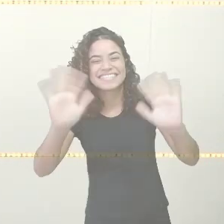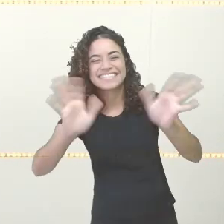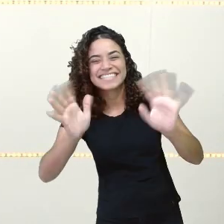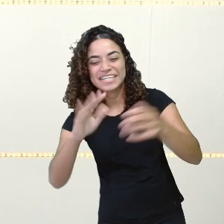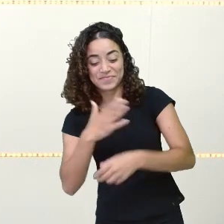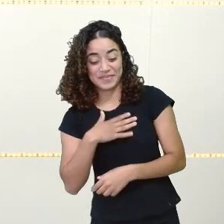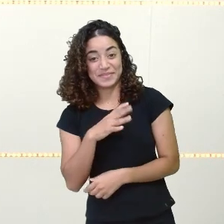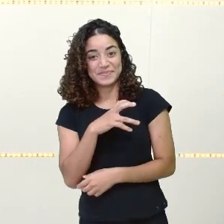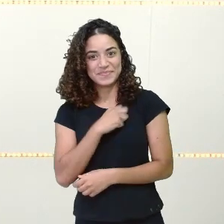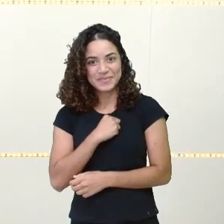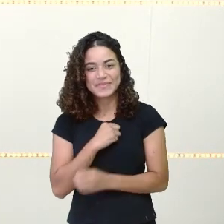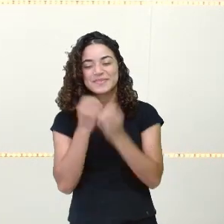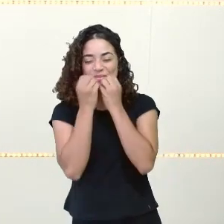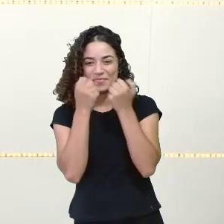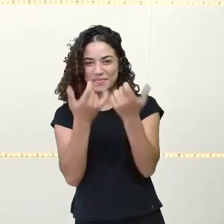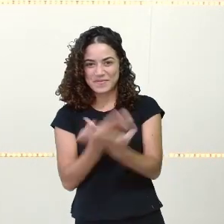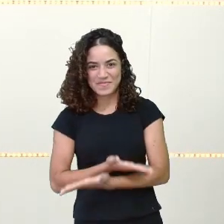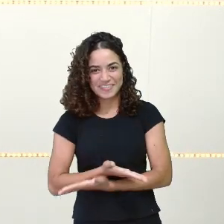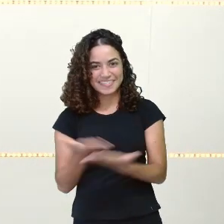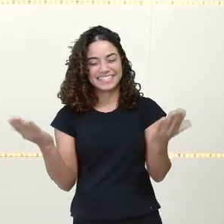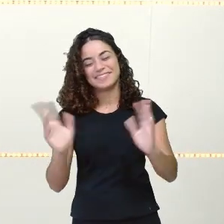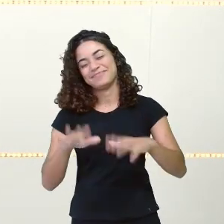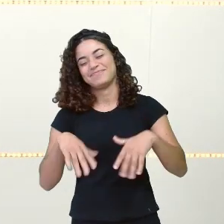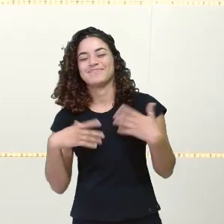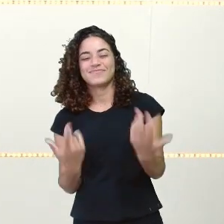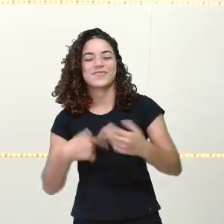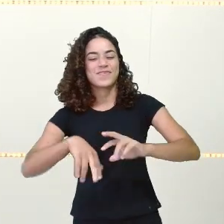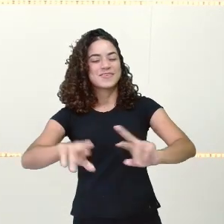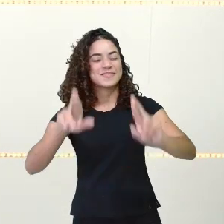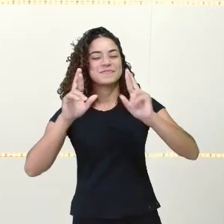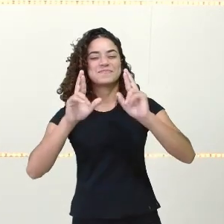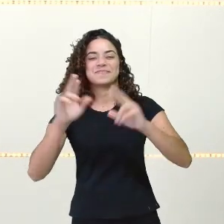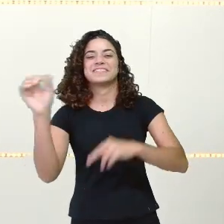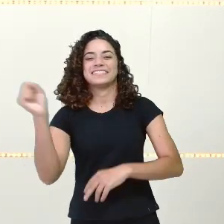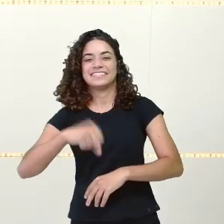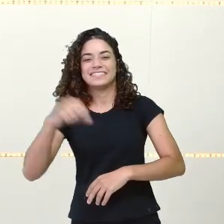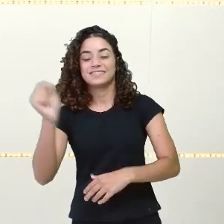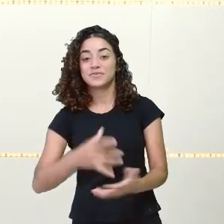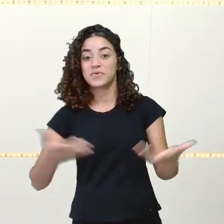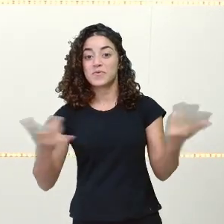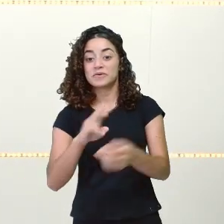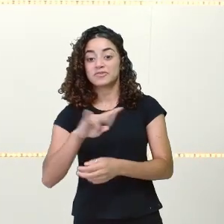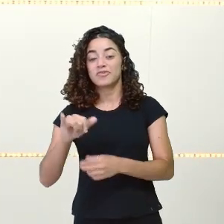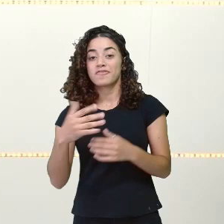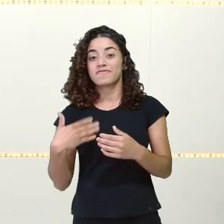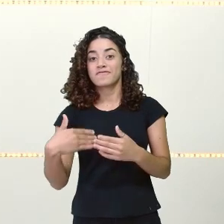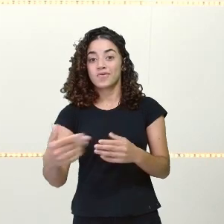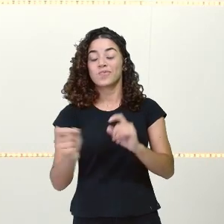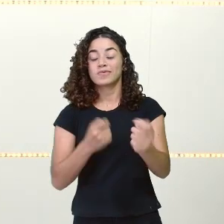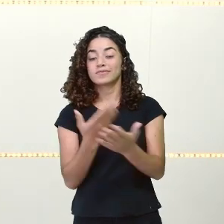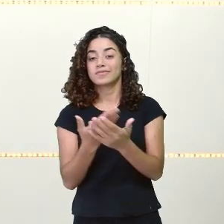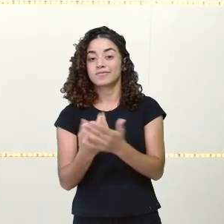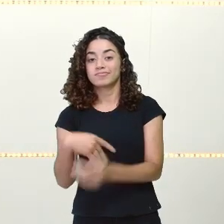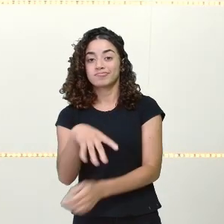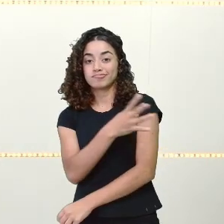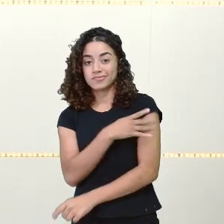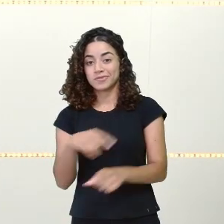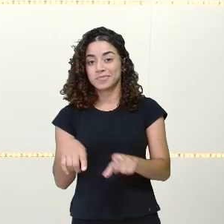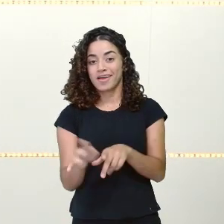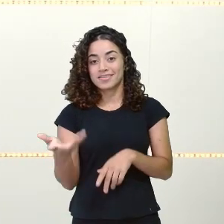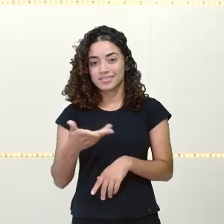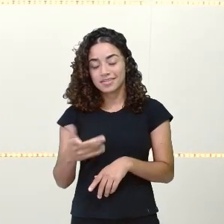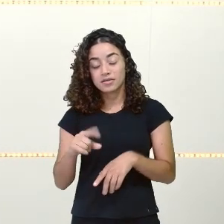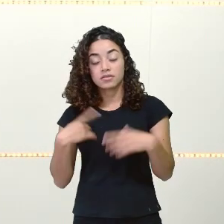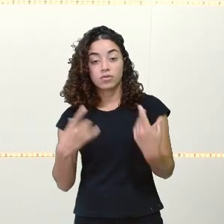Olá, meus amores, tudo bem com vocês? Espero que sim. Hoje a gente vai ter aula para as turmas do 4º ano em